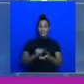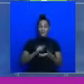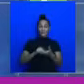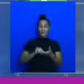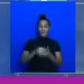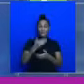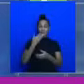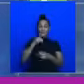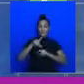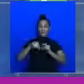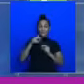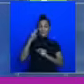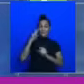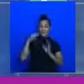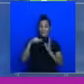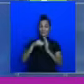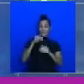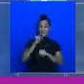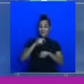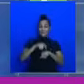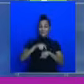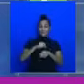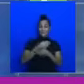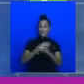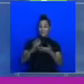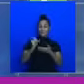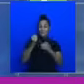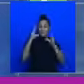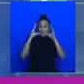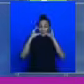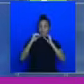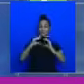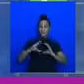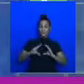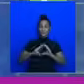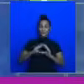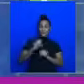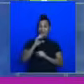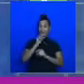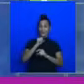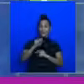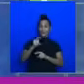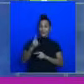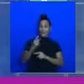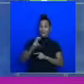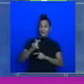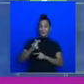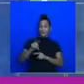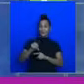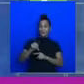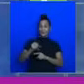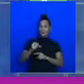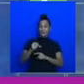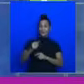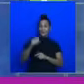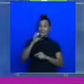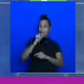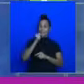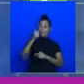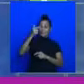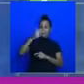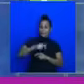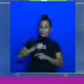Loto Fácil com sorteios de segunda a sábado a partir das 8 da noite. Bola laranja, 19.